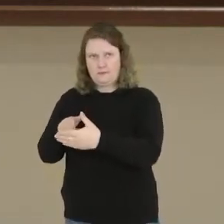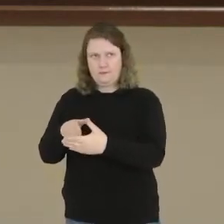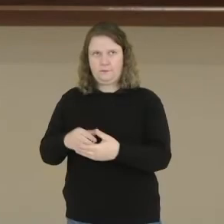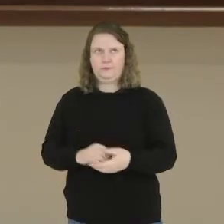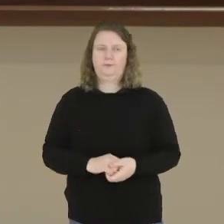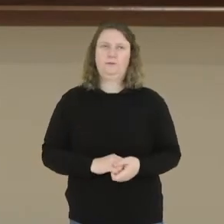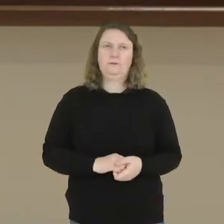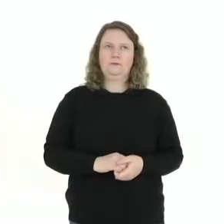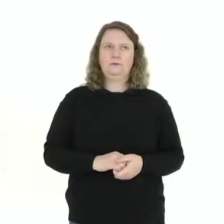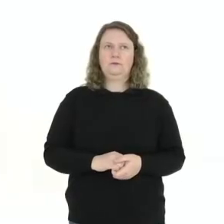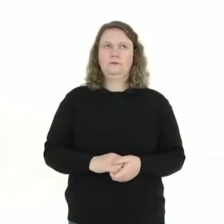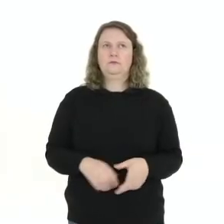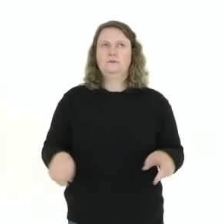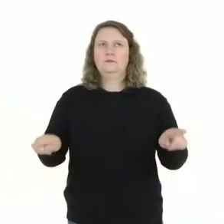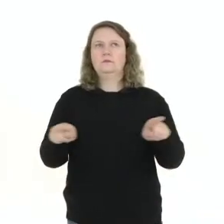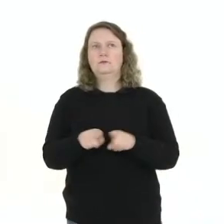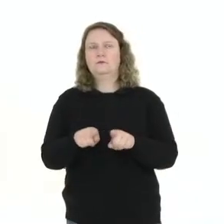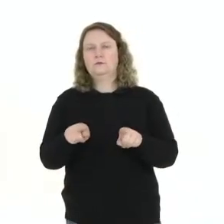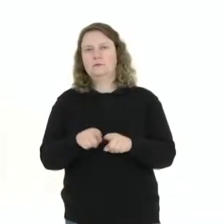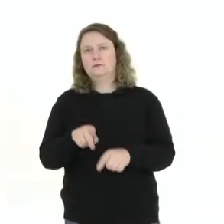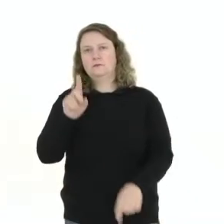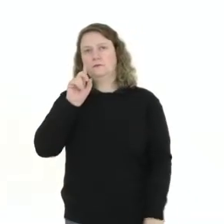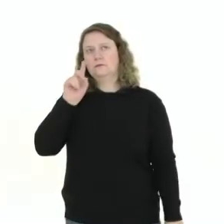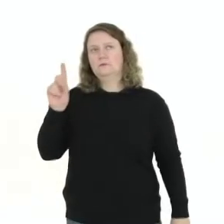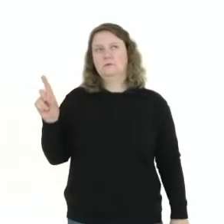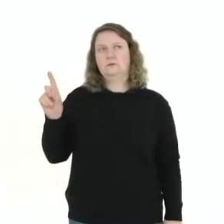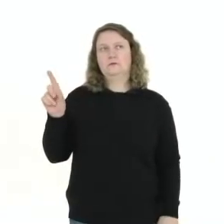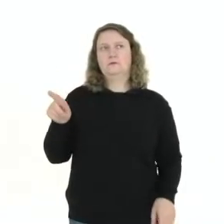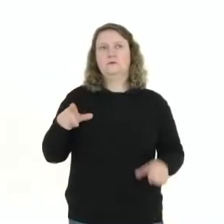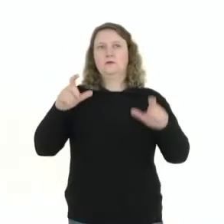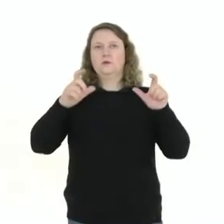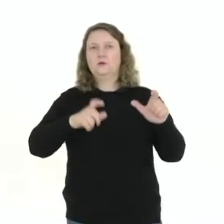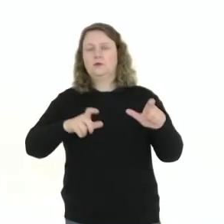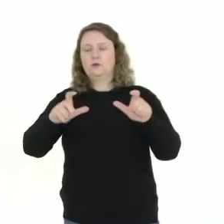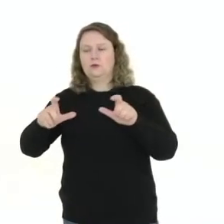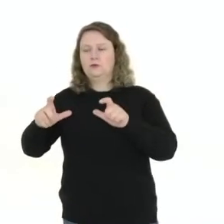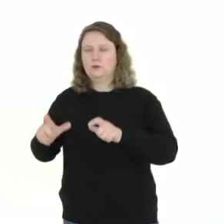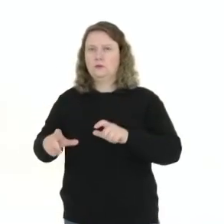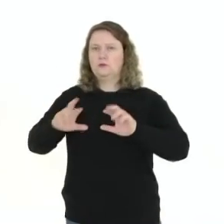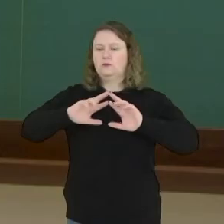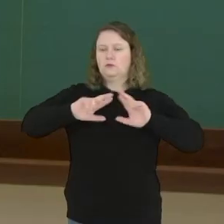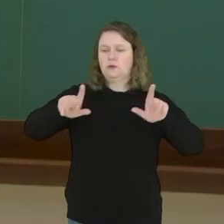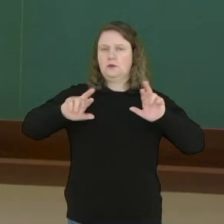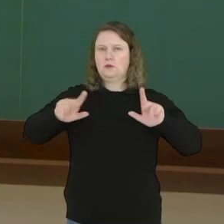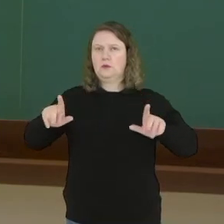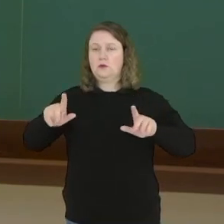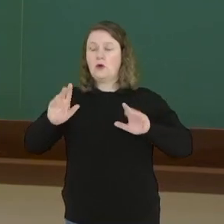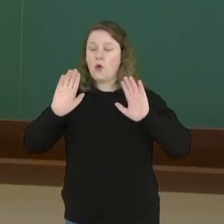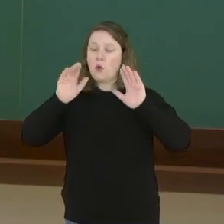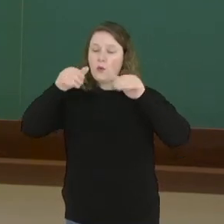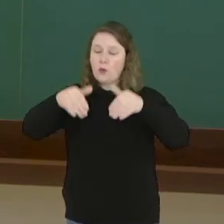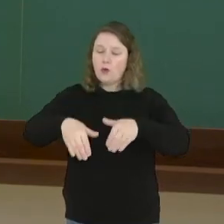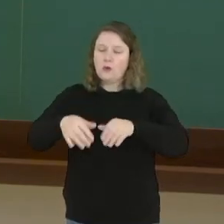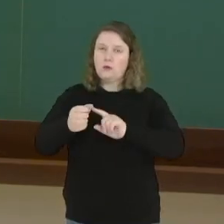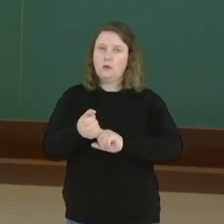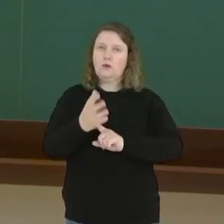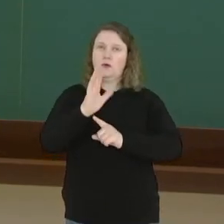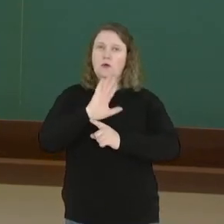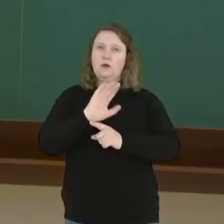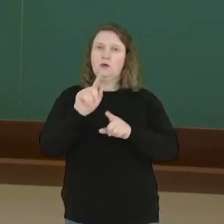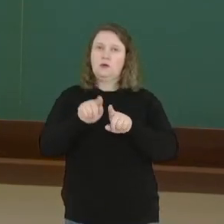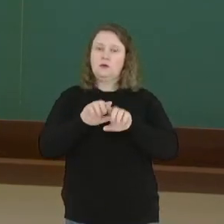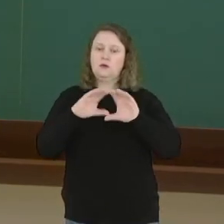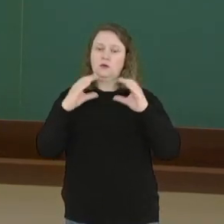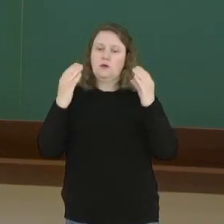escritas. E temos também as fontes arqueológicas, né? Locais, sítios arqueológicos que ficam em Roma, como os chamados fóruns.